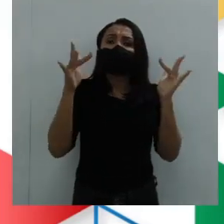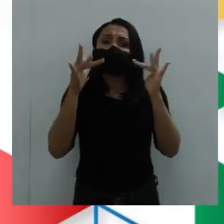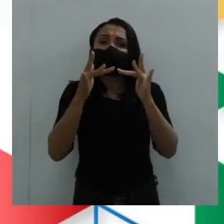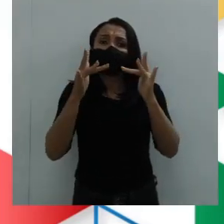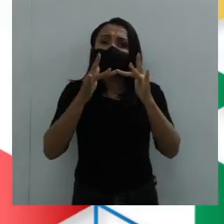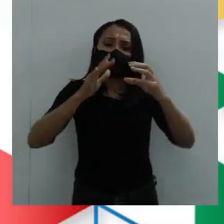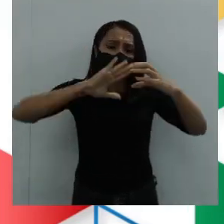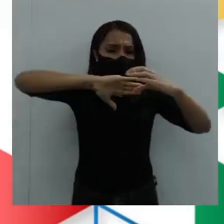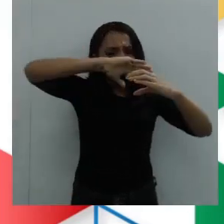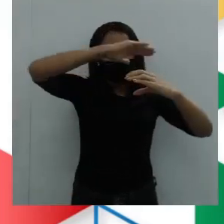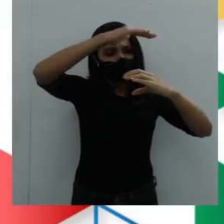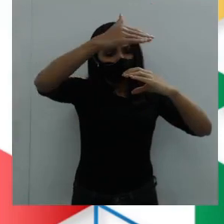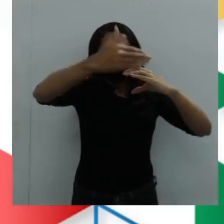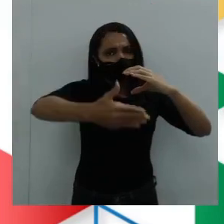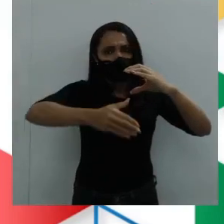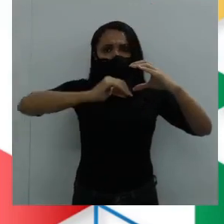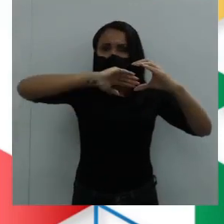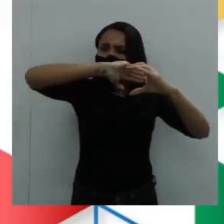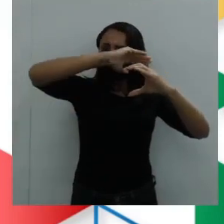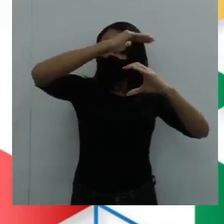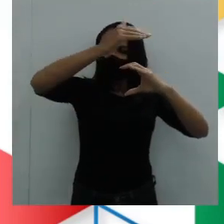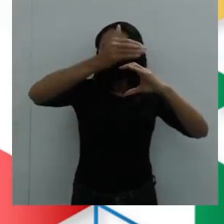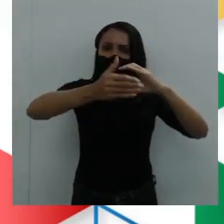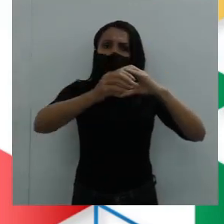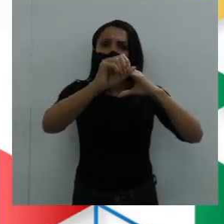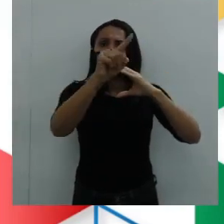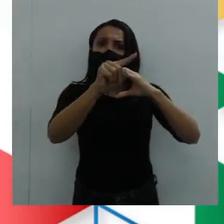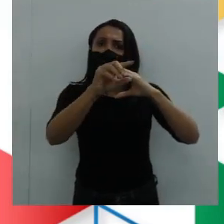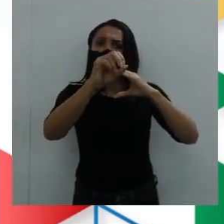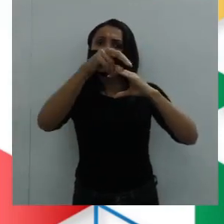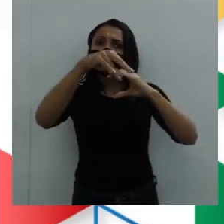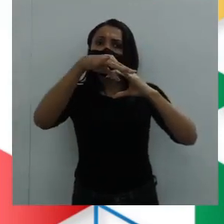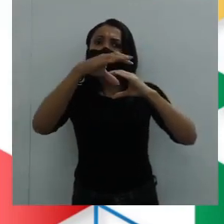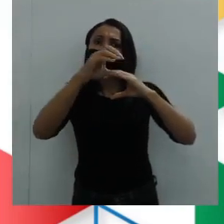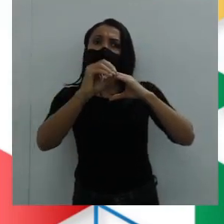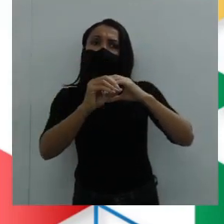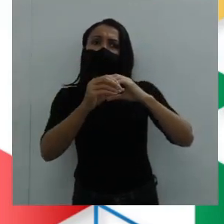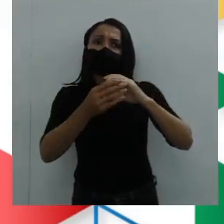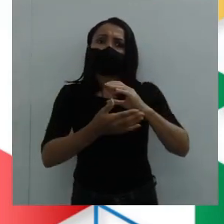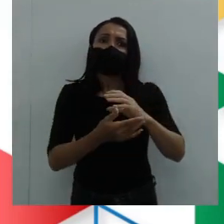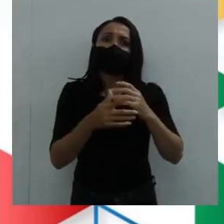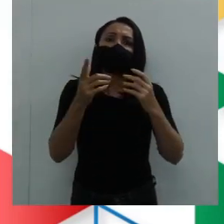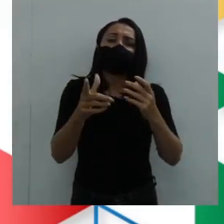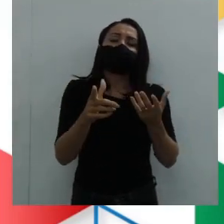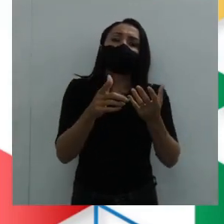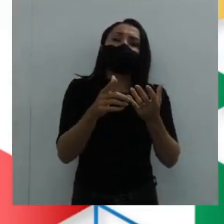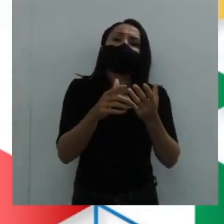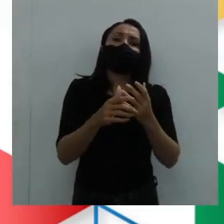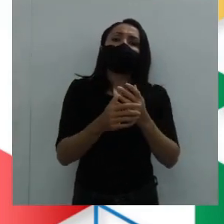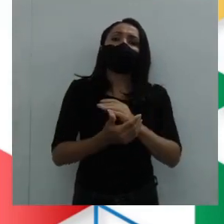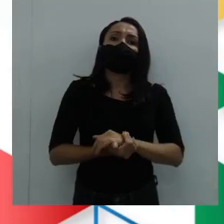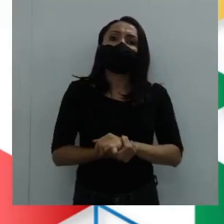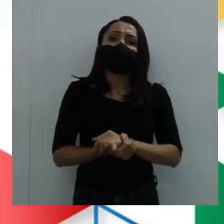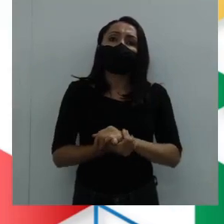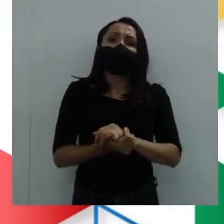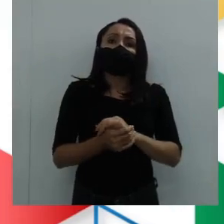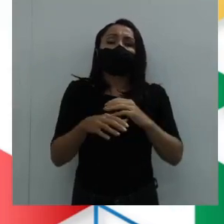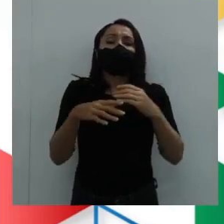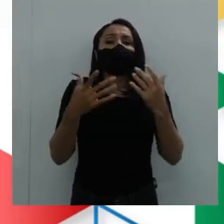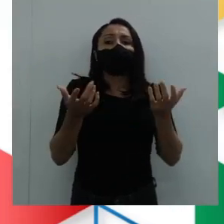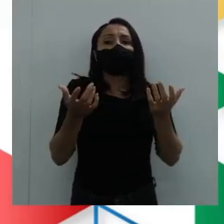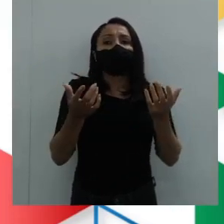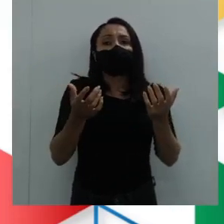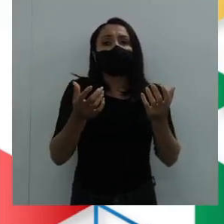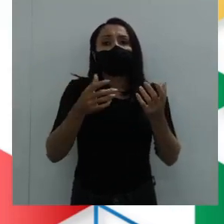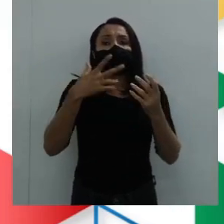a camada de ozônio, quando eu falo de camada de ozônio, eu estou falando de uma camada que é composta por um gás ozônio, que no caso é a